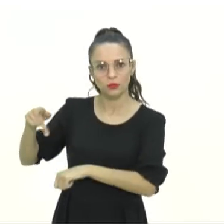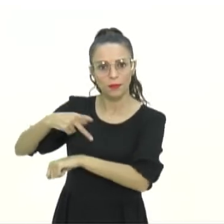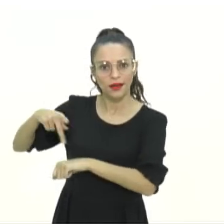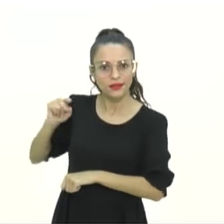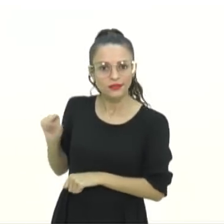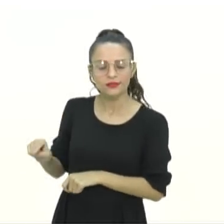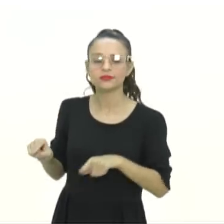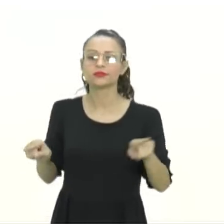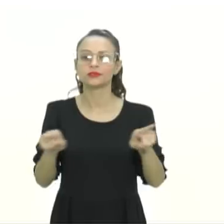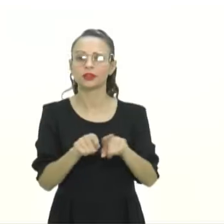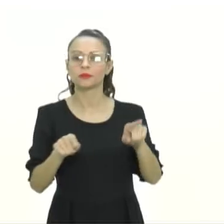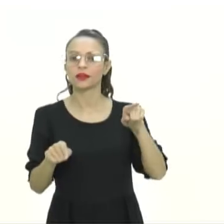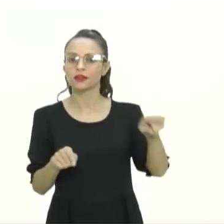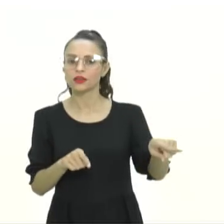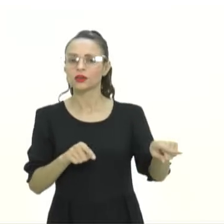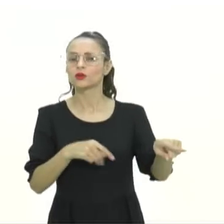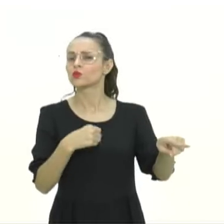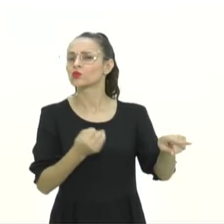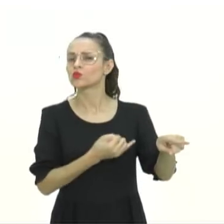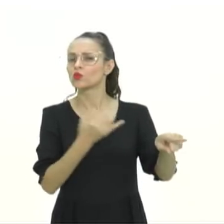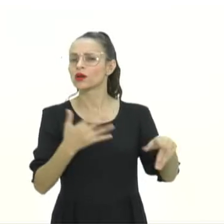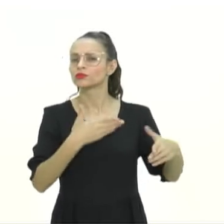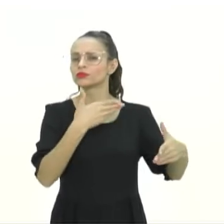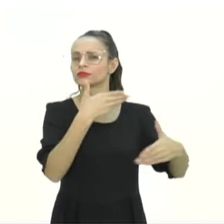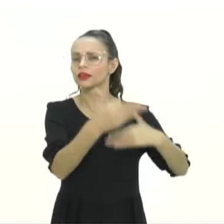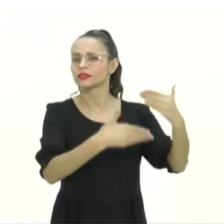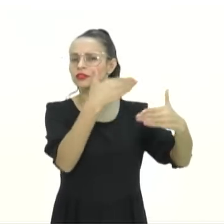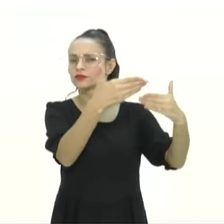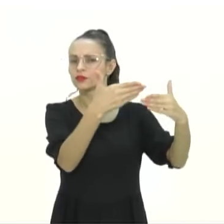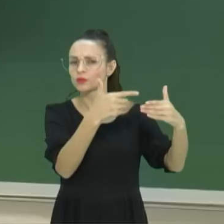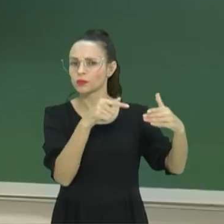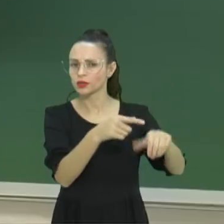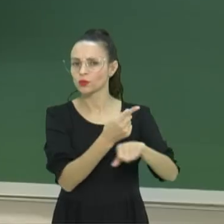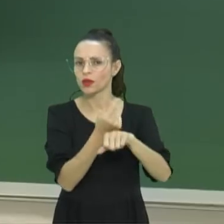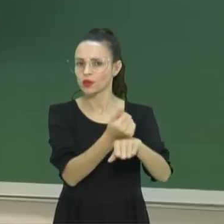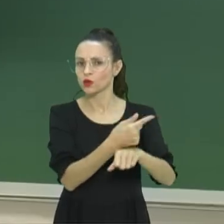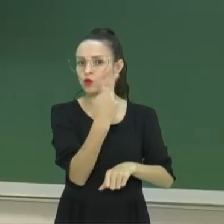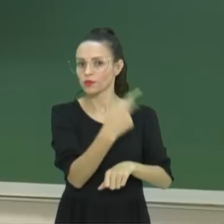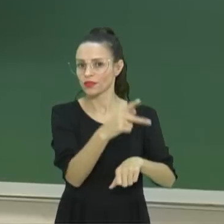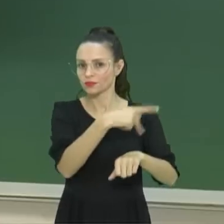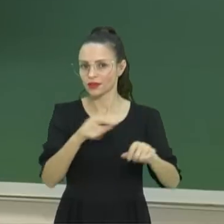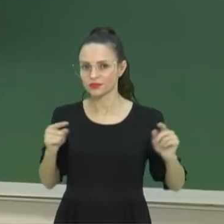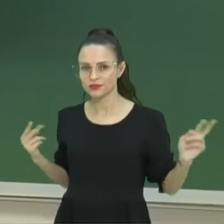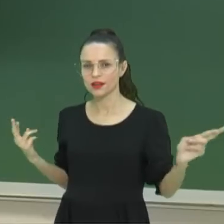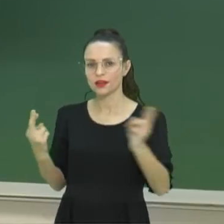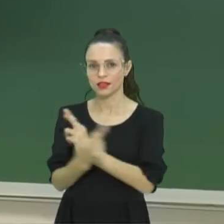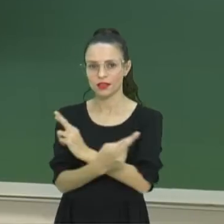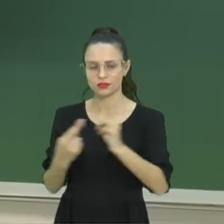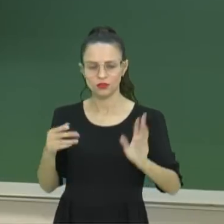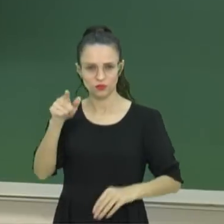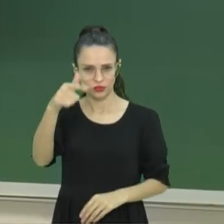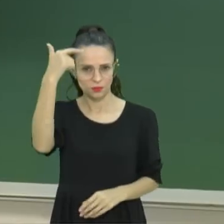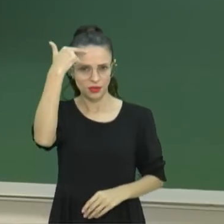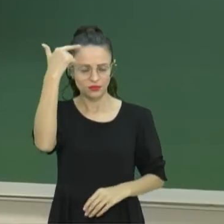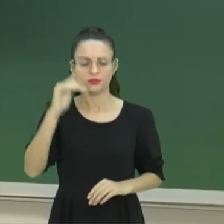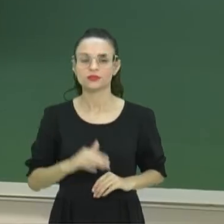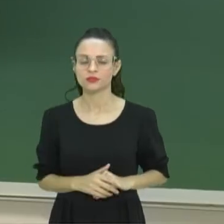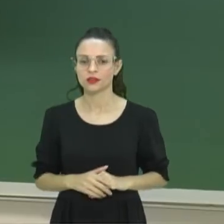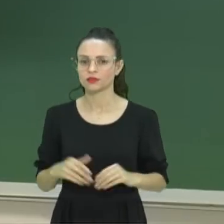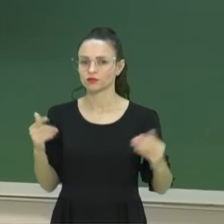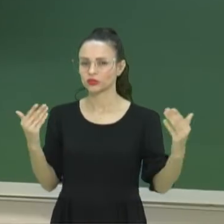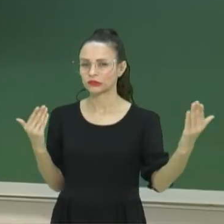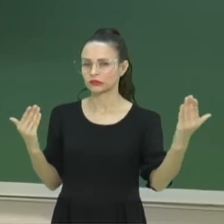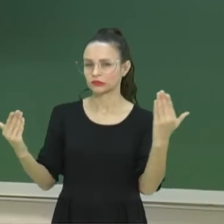país e o nível do desenvolvimento econômico desse país. Então pare e pense o seguinte, faça